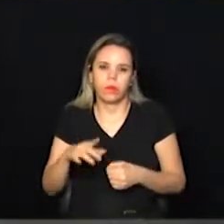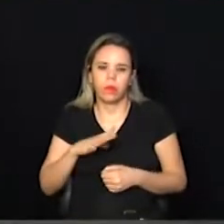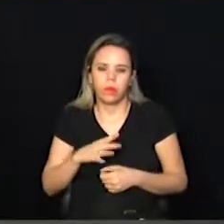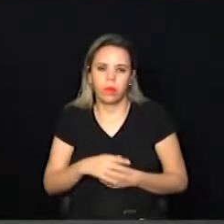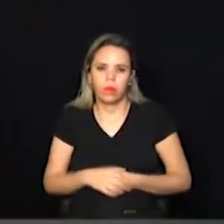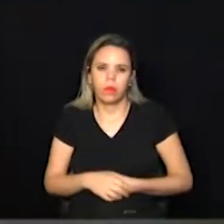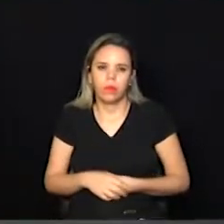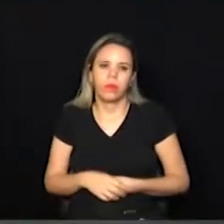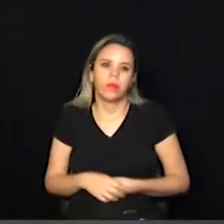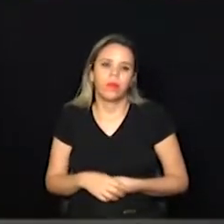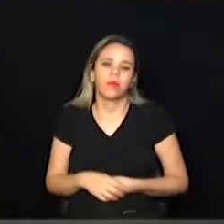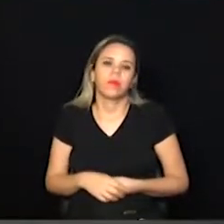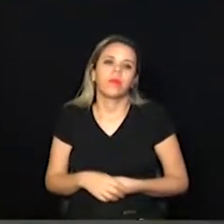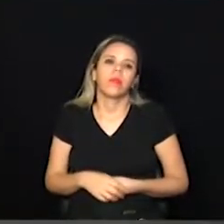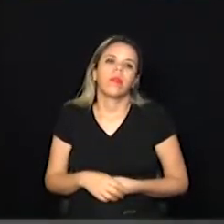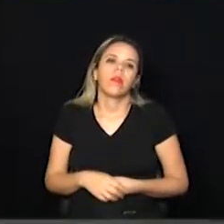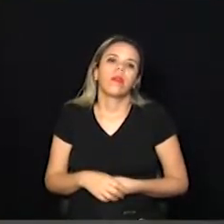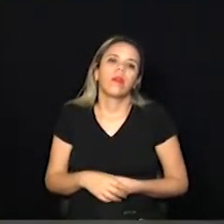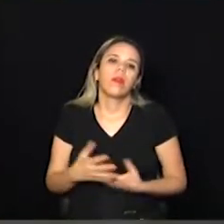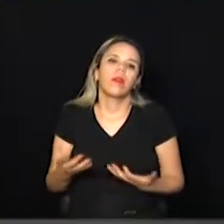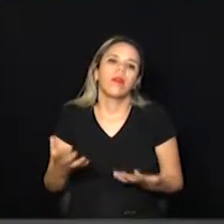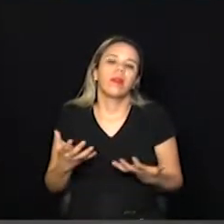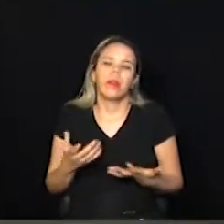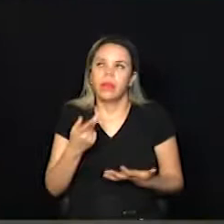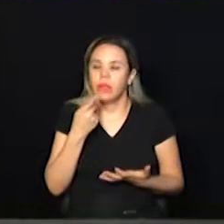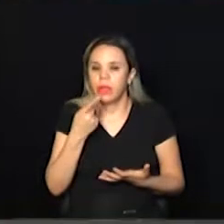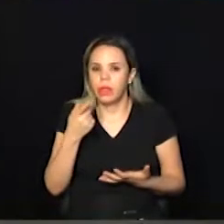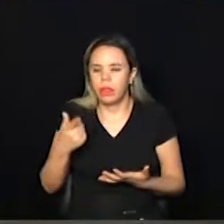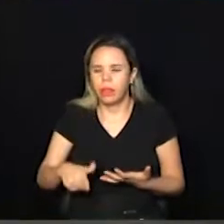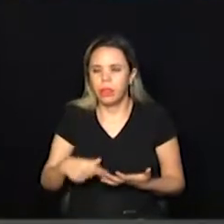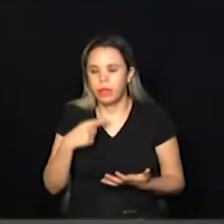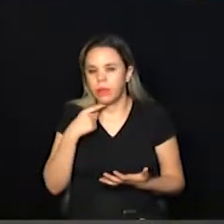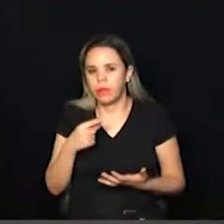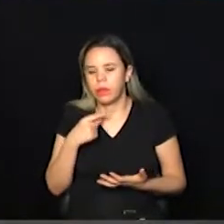possui, né? Então, eu queria deixar assim, são mais esses